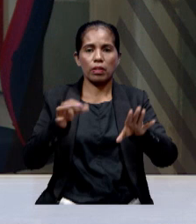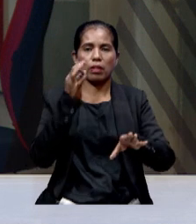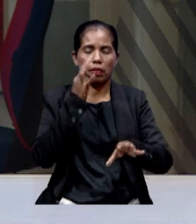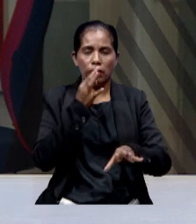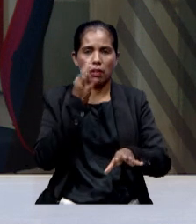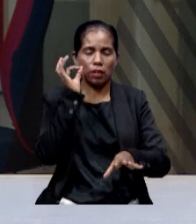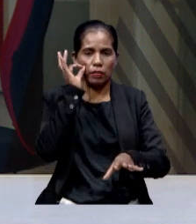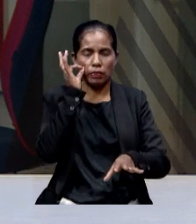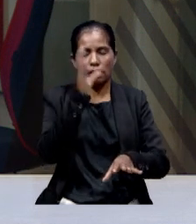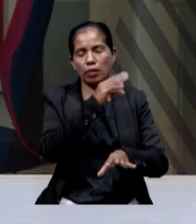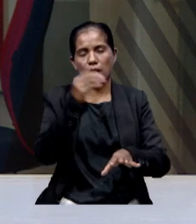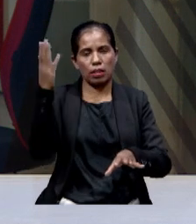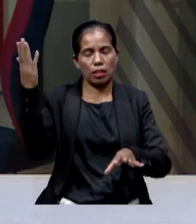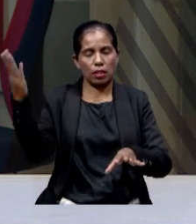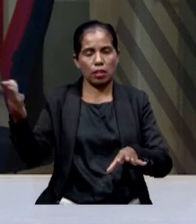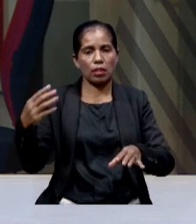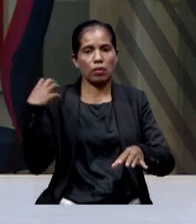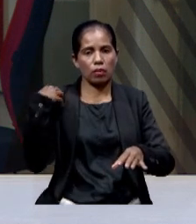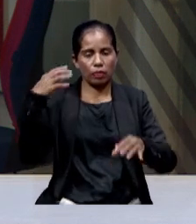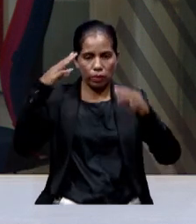e a recinto Palácio Presidencial.